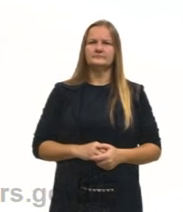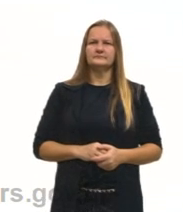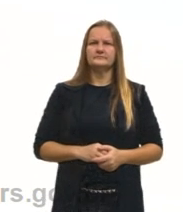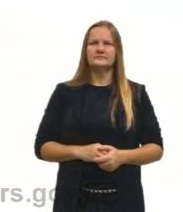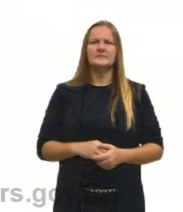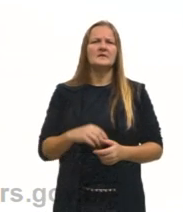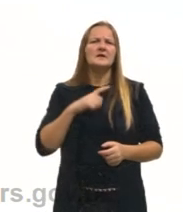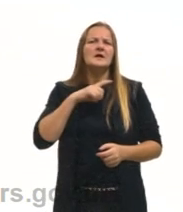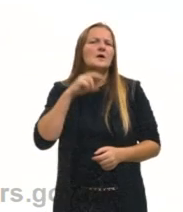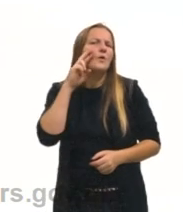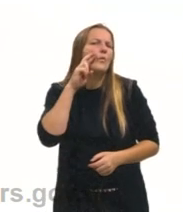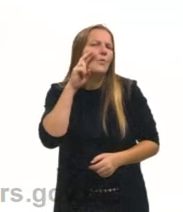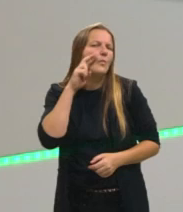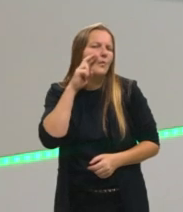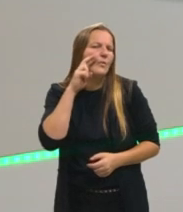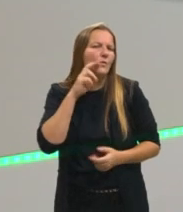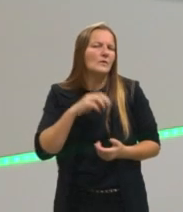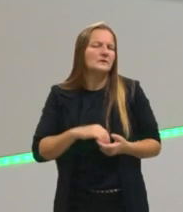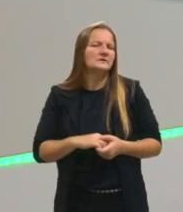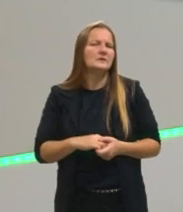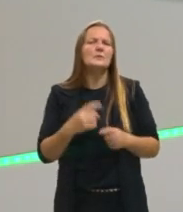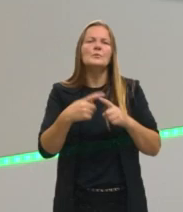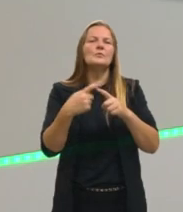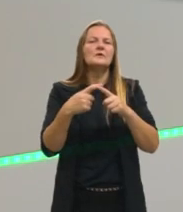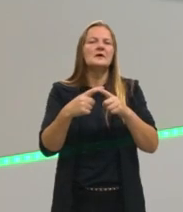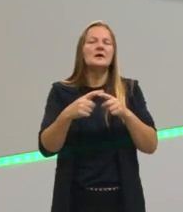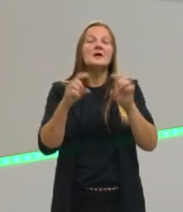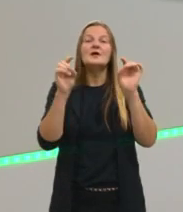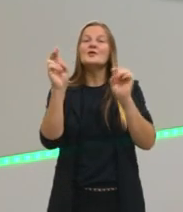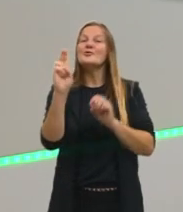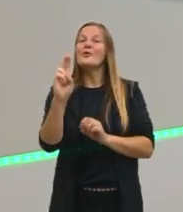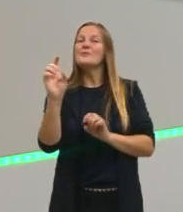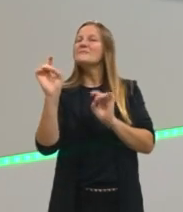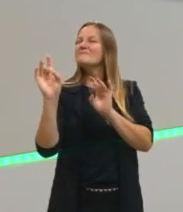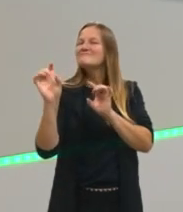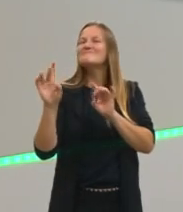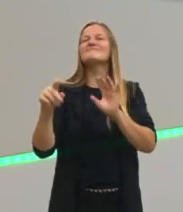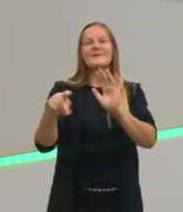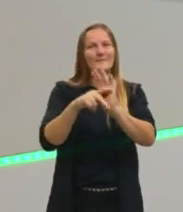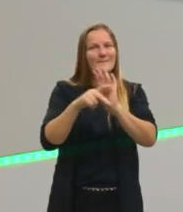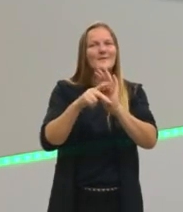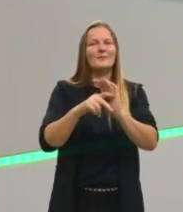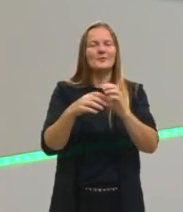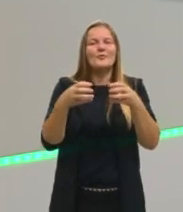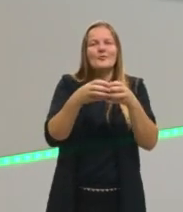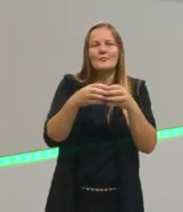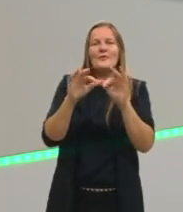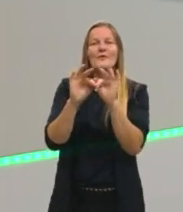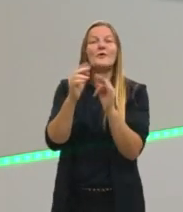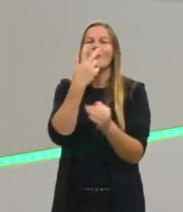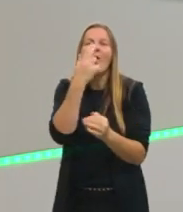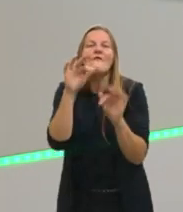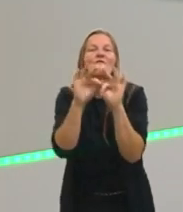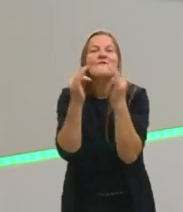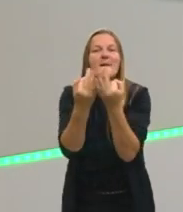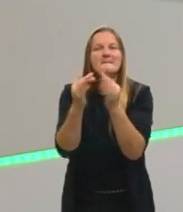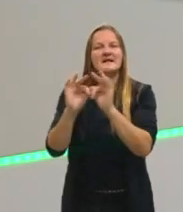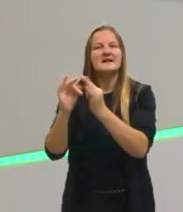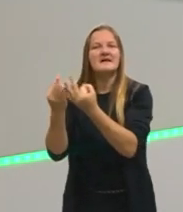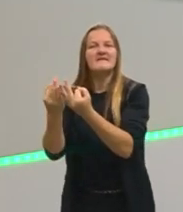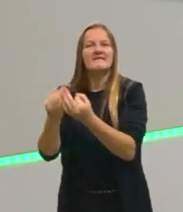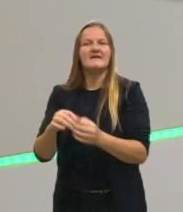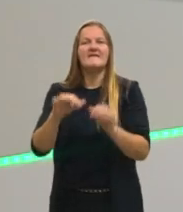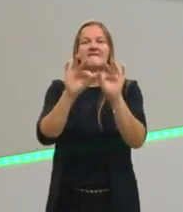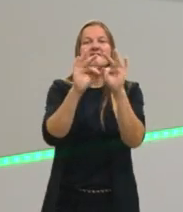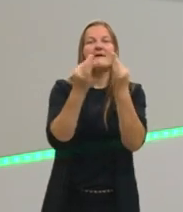rosinhas ele tem um nome específico cada um deles para cada família vai ter um nome específico e eles são chamados de